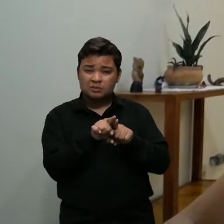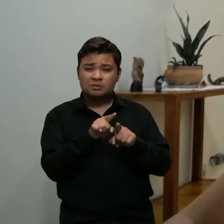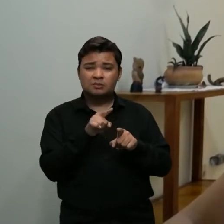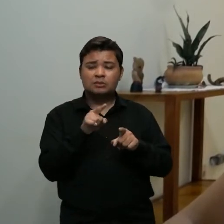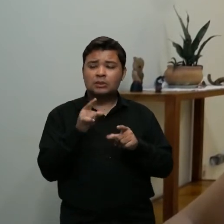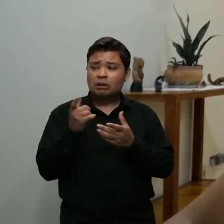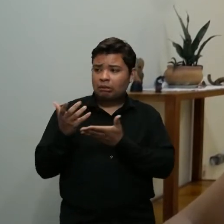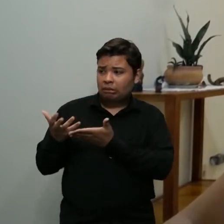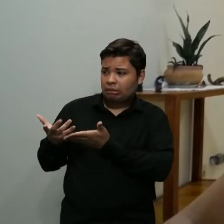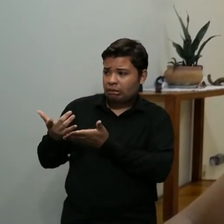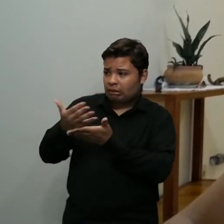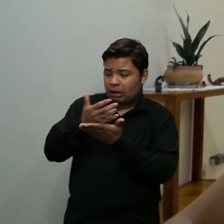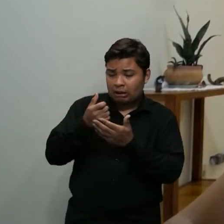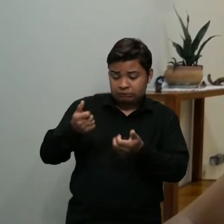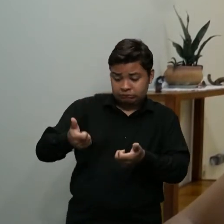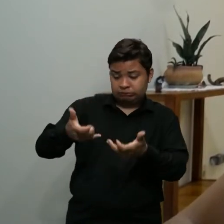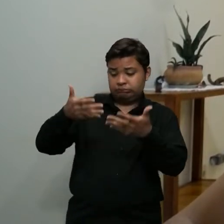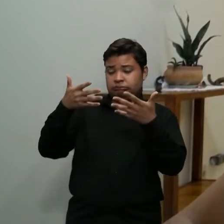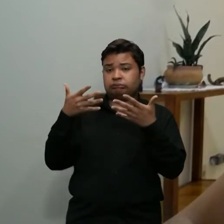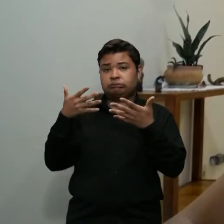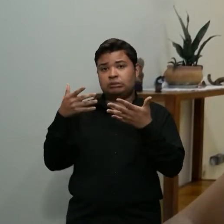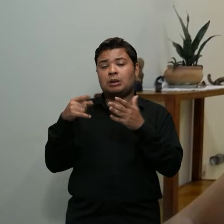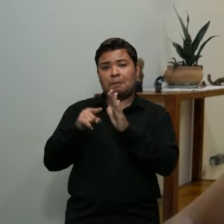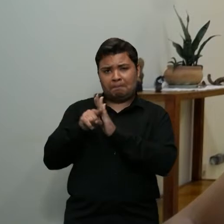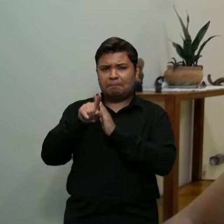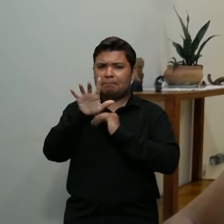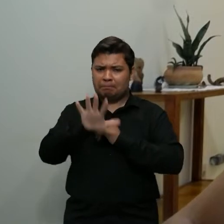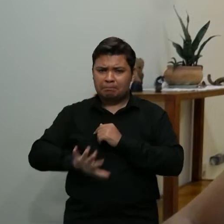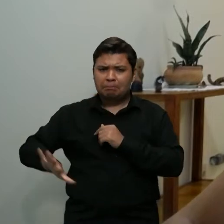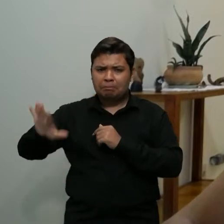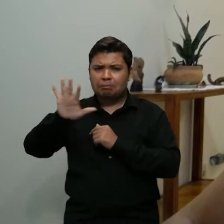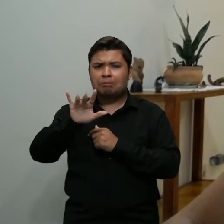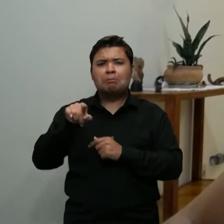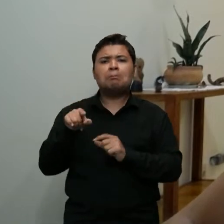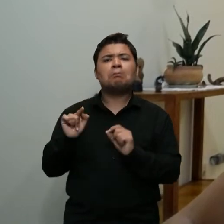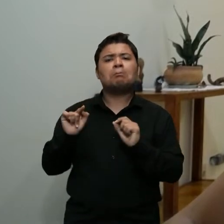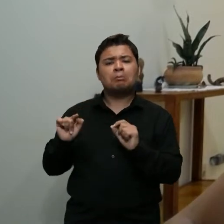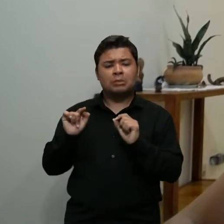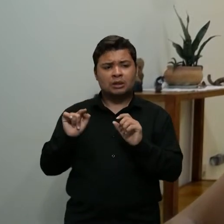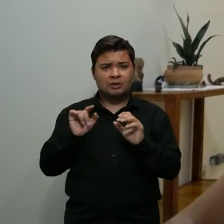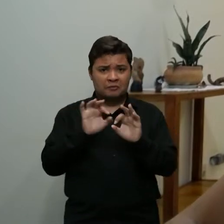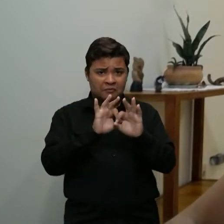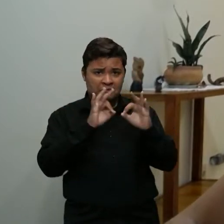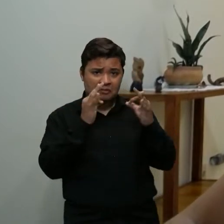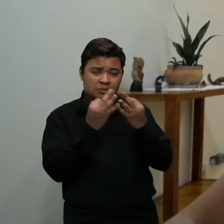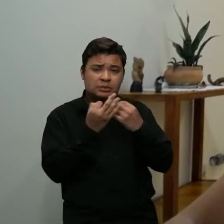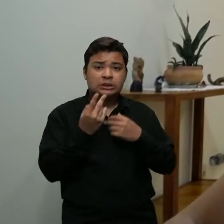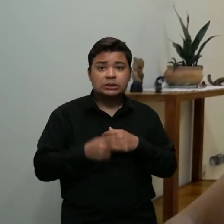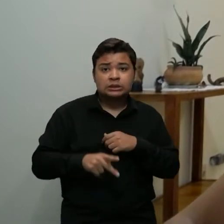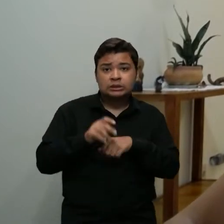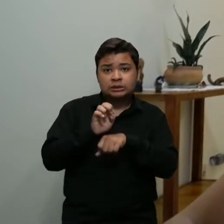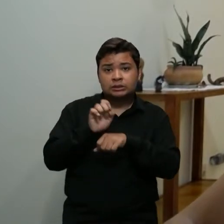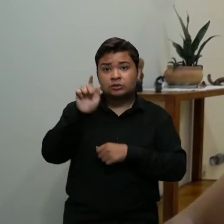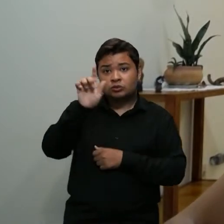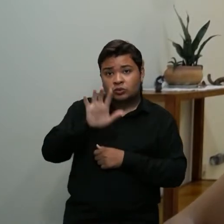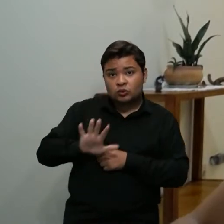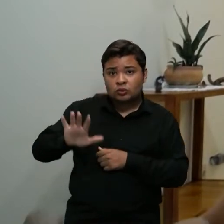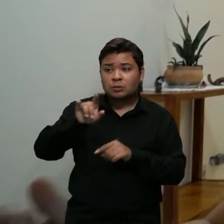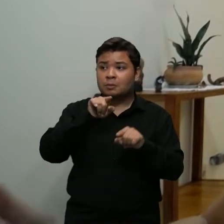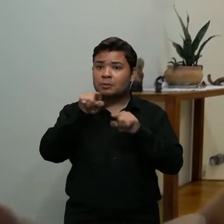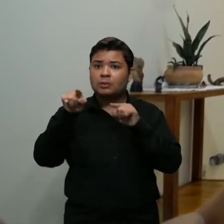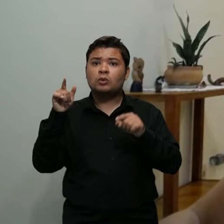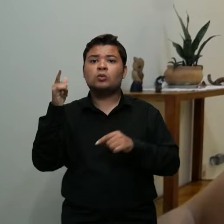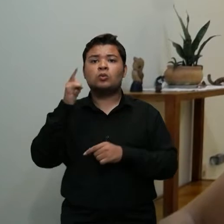dados agora do segundo Vigissan, é que entre as famílias aqui do estado de Goiás que acessaram, né, o